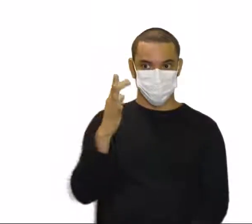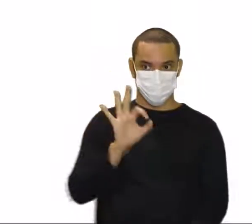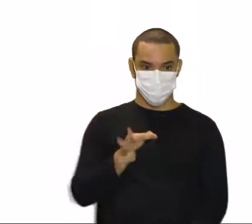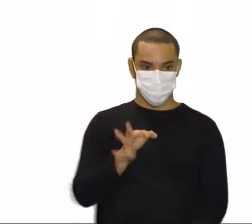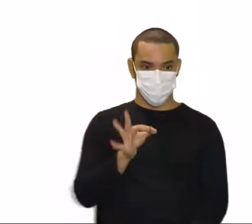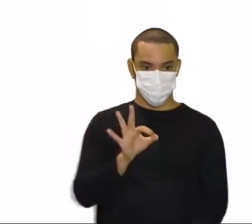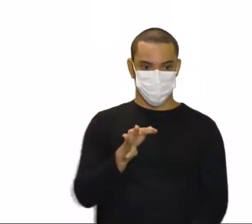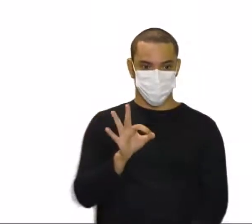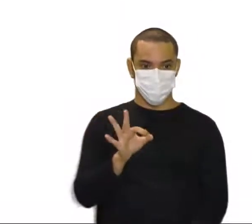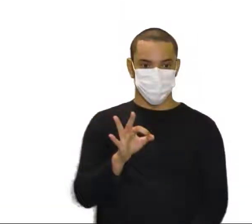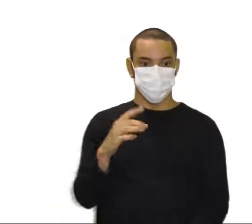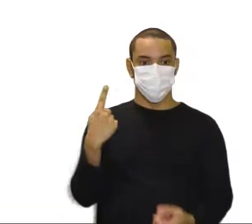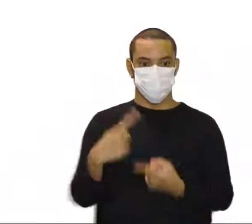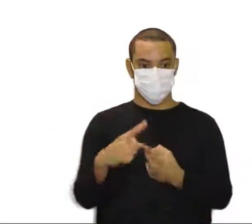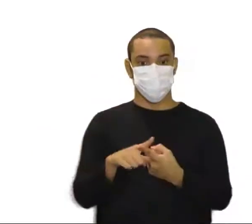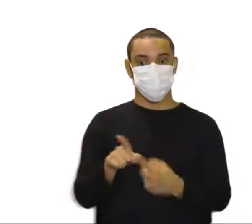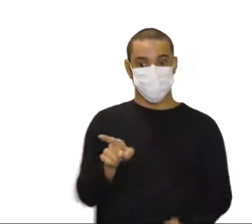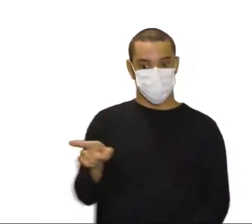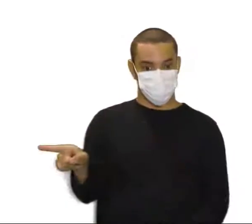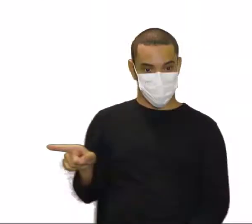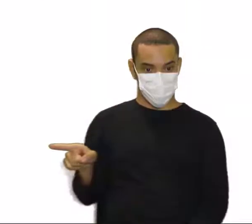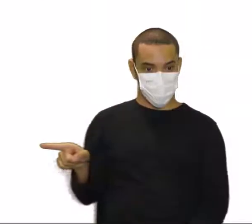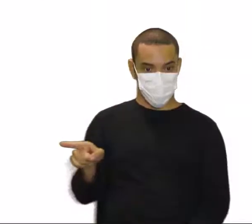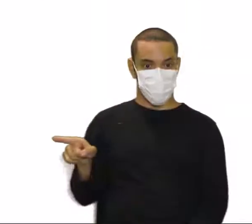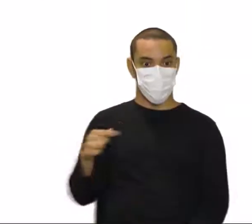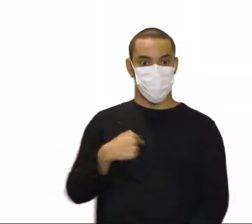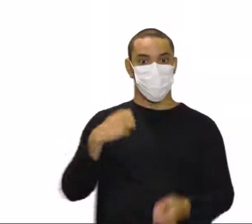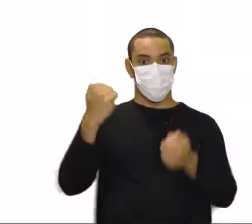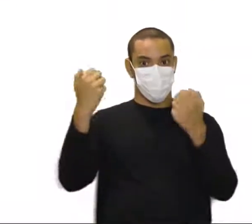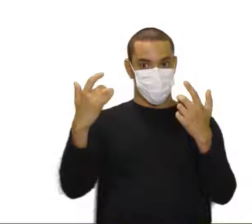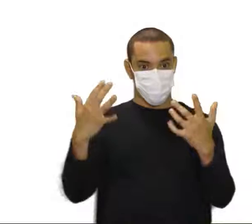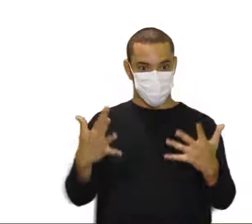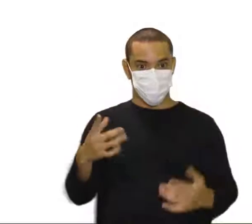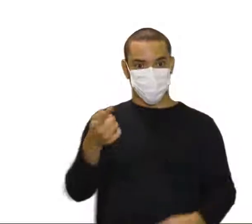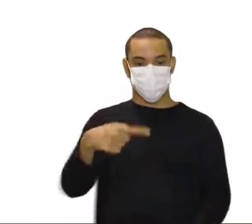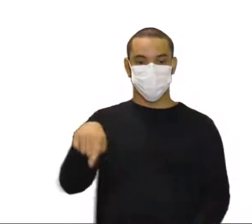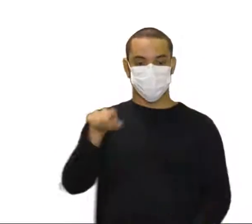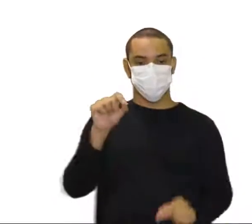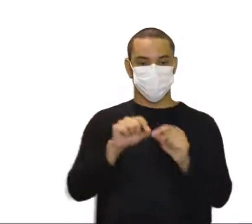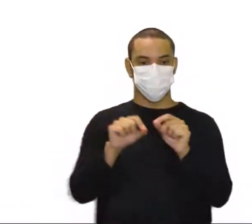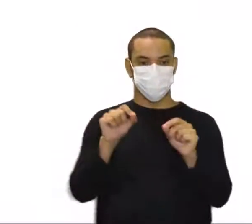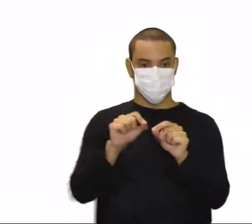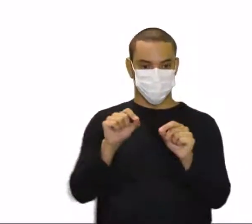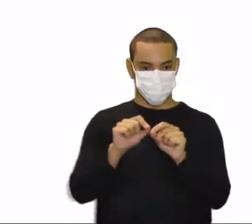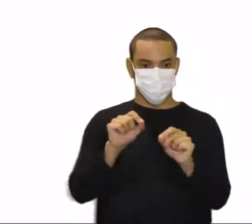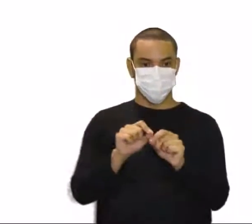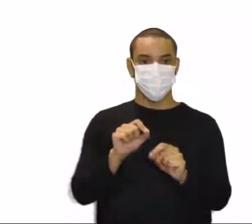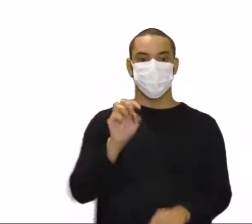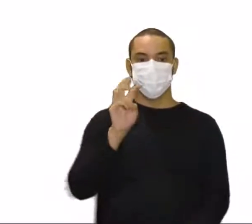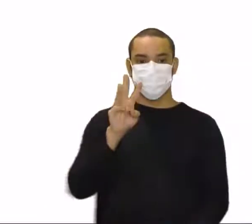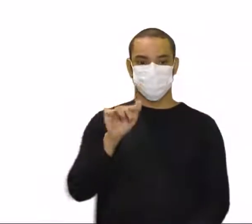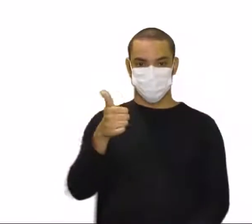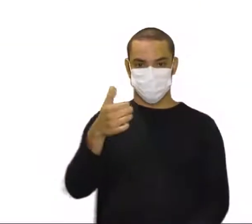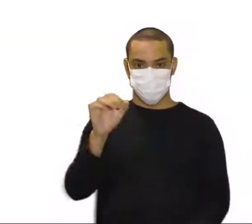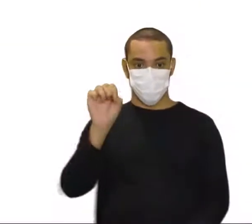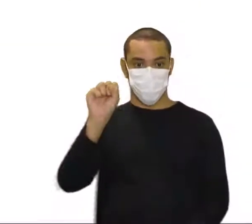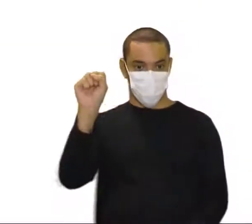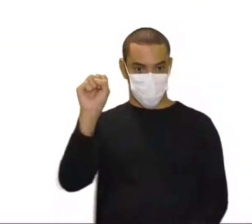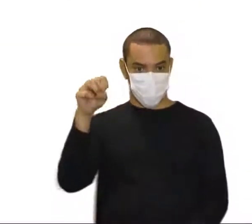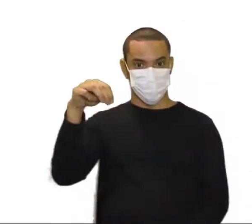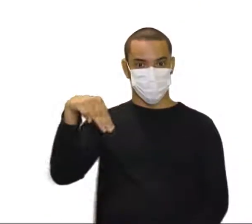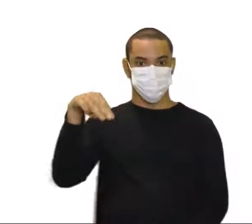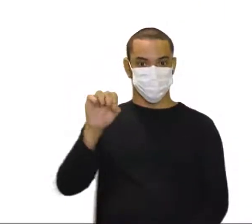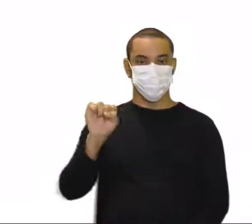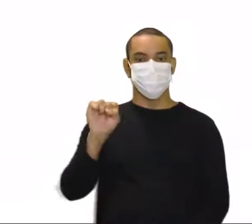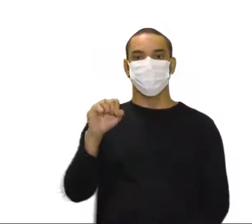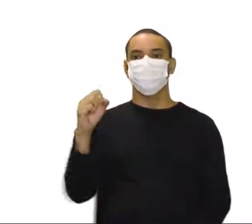Na velocidade da luz, que é justamente esse valor que eu falei para vocês, de metros aí a cada segundo. Então, a gente pode falar